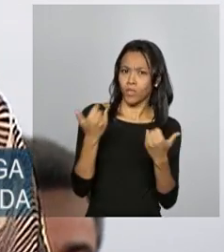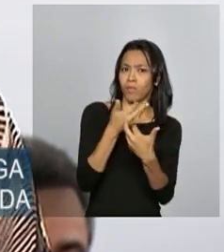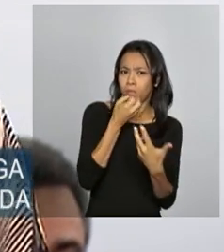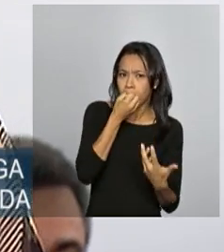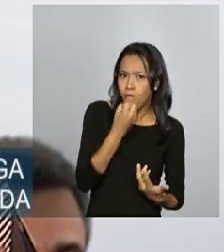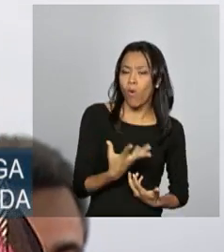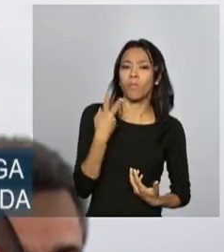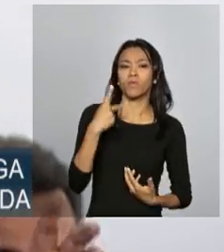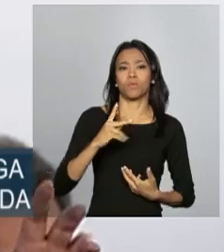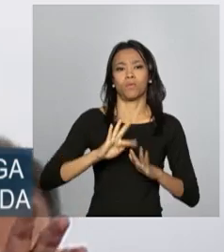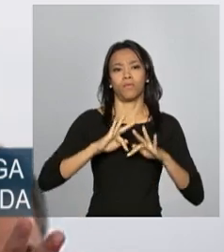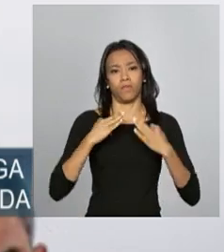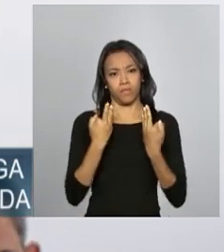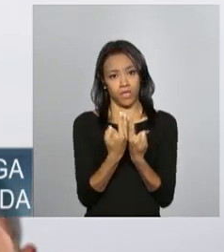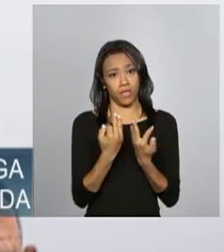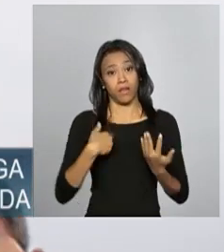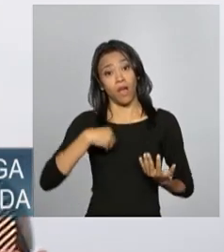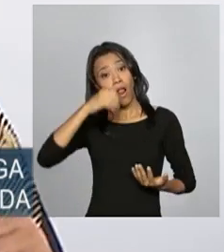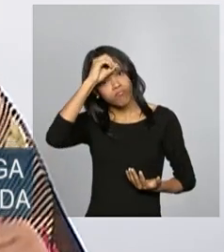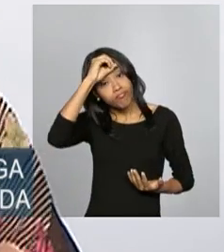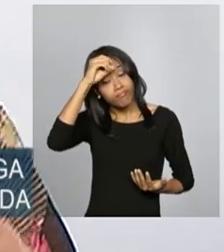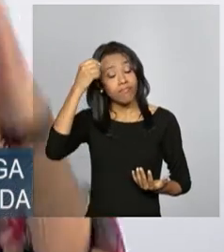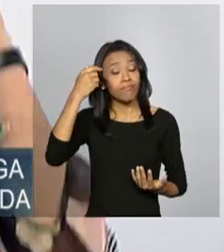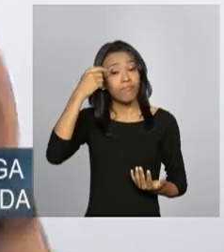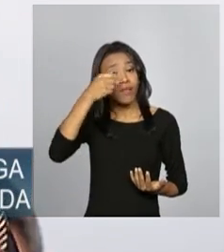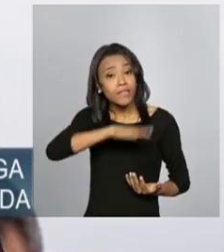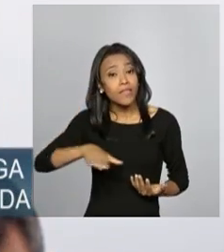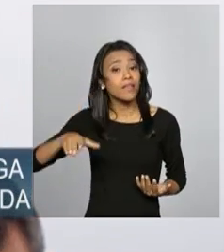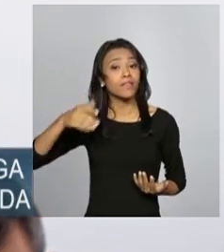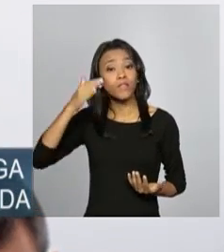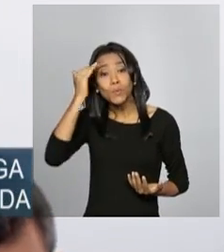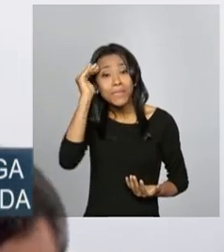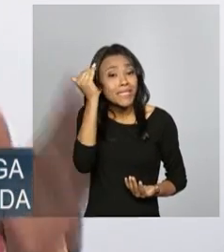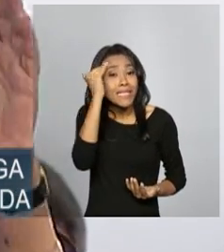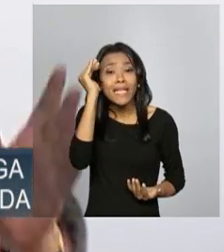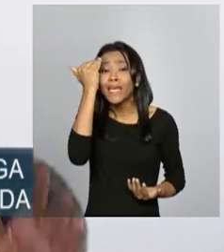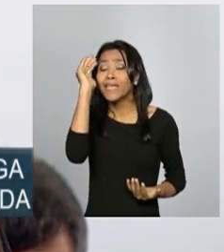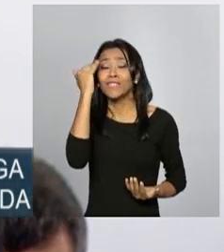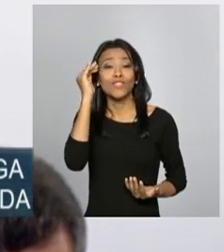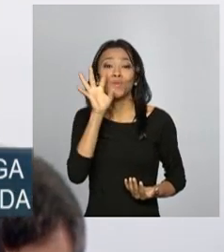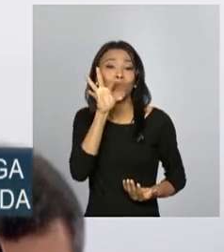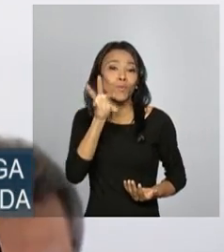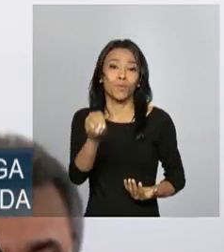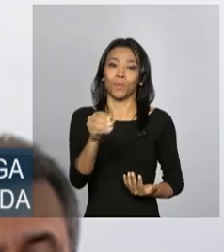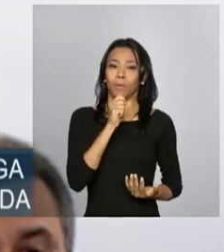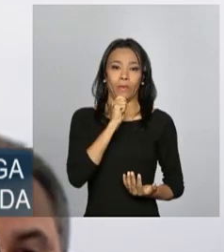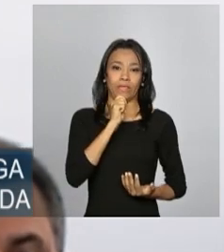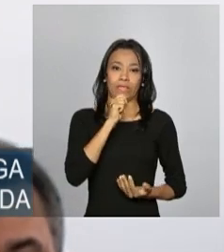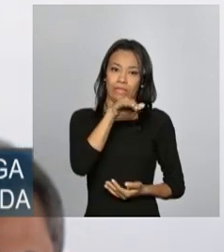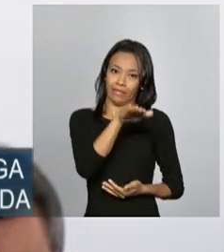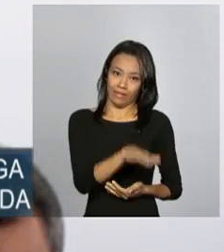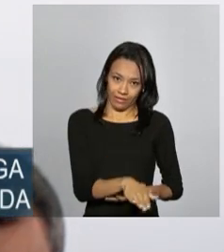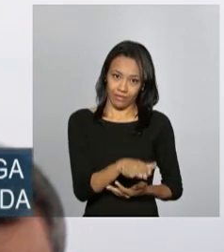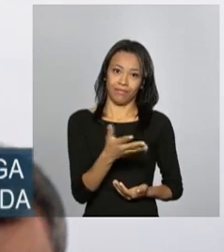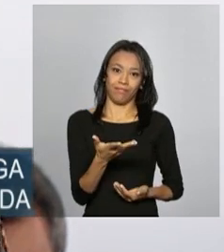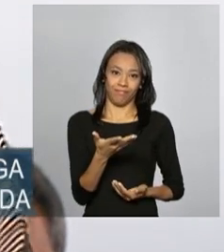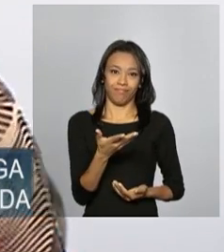família, mesmo que elas não tenham ainda o alcance de tudo de bom que vem com a casa